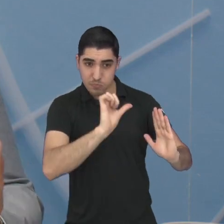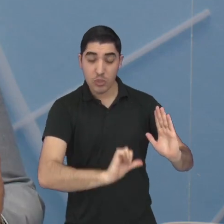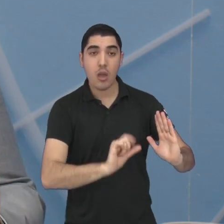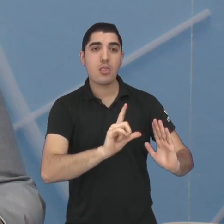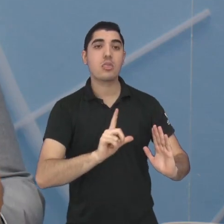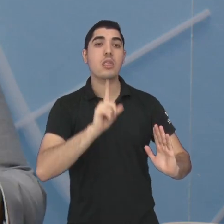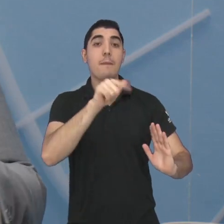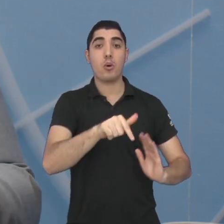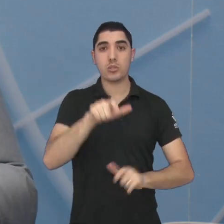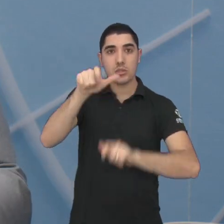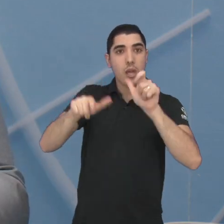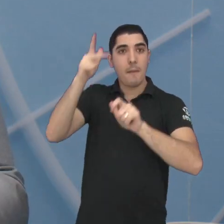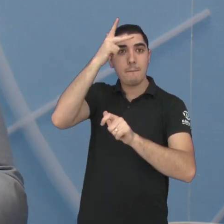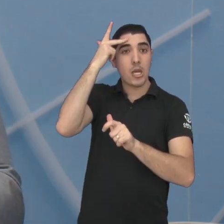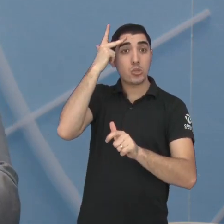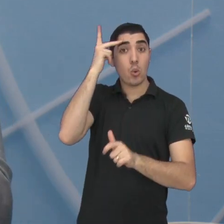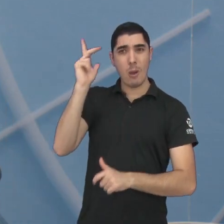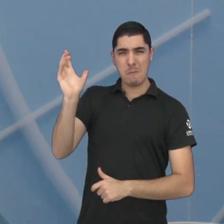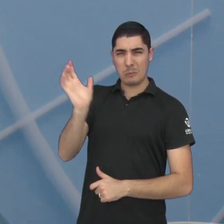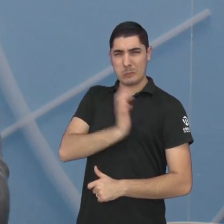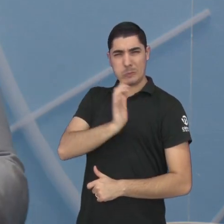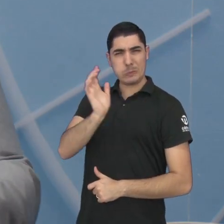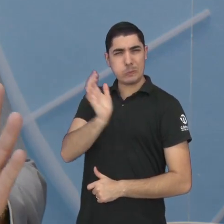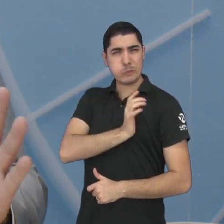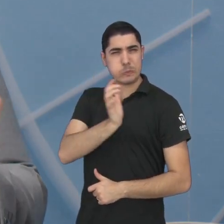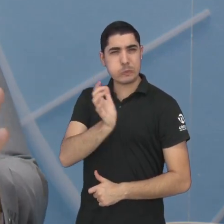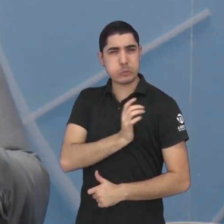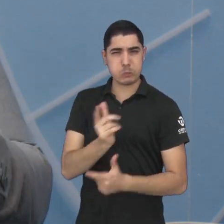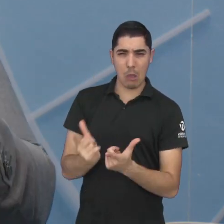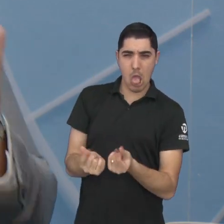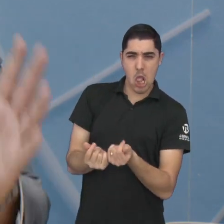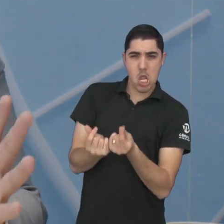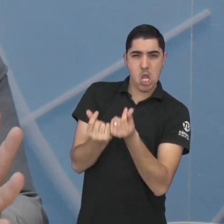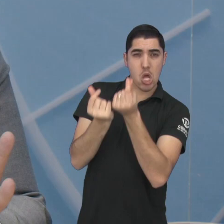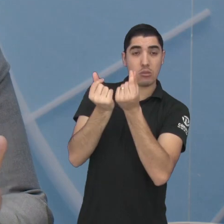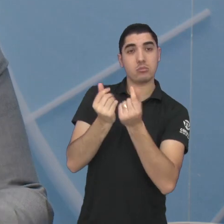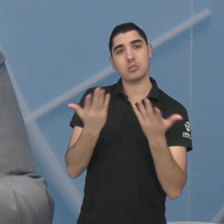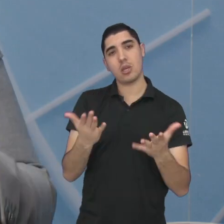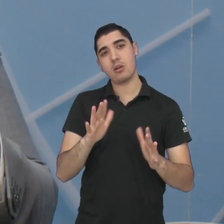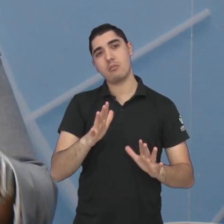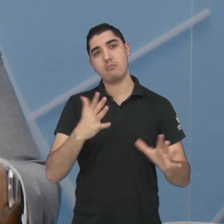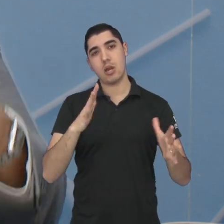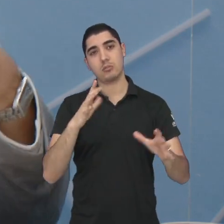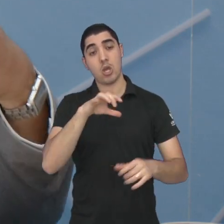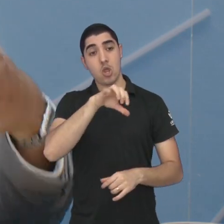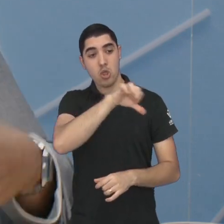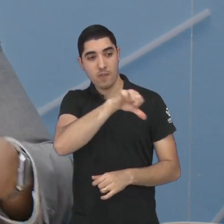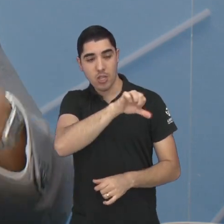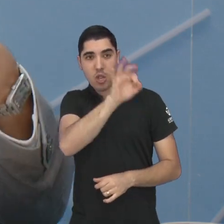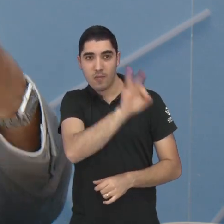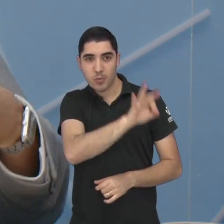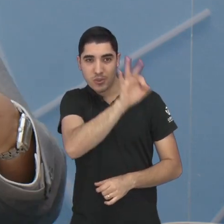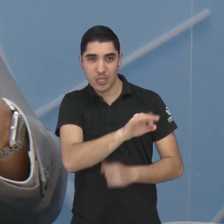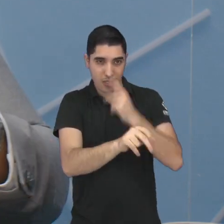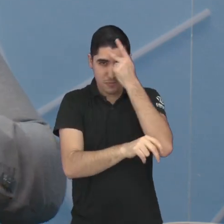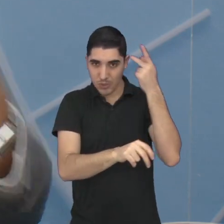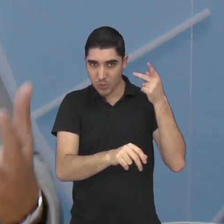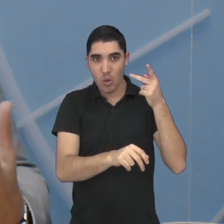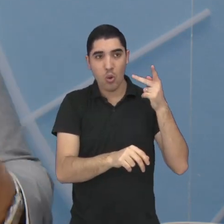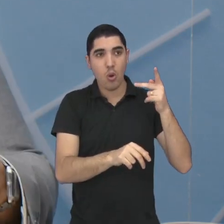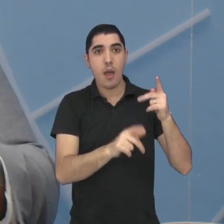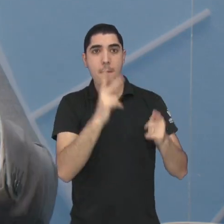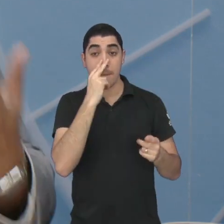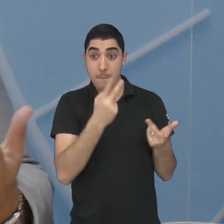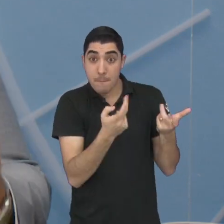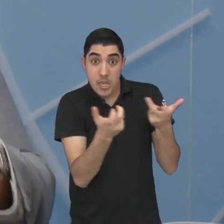super ricos, que durante a pandemia, ao contrário de 99% do mundo, cresceram a quantidade de